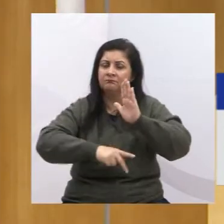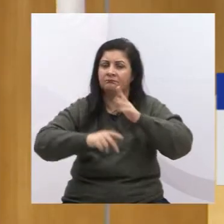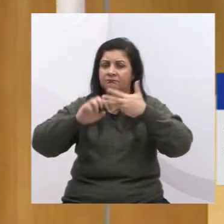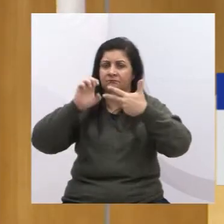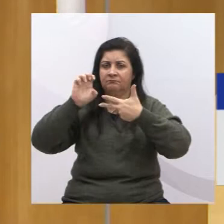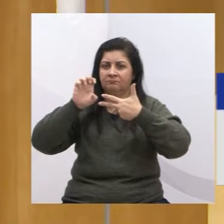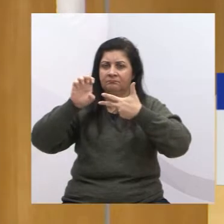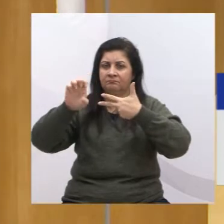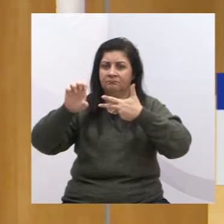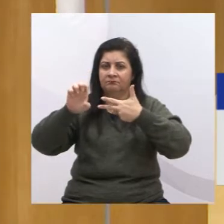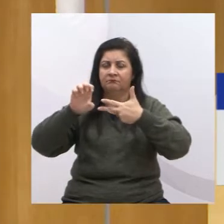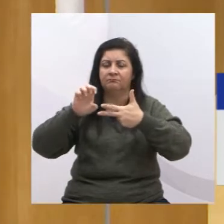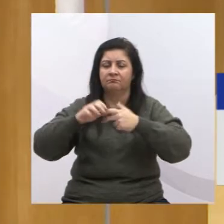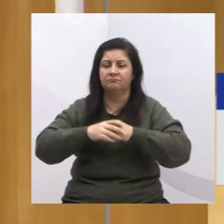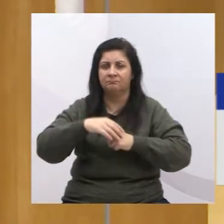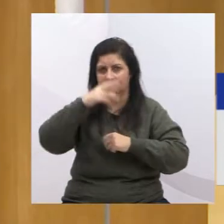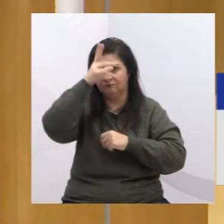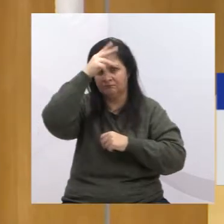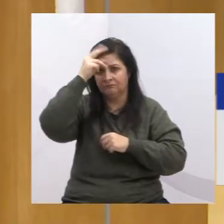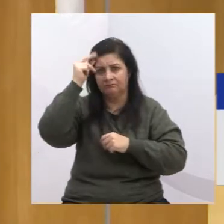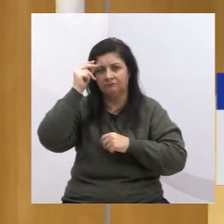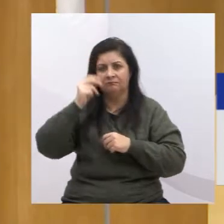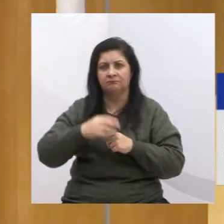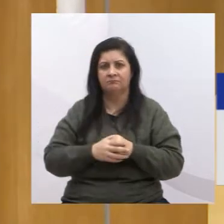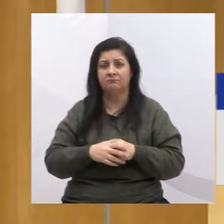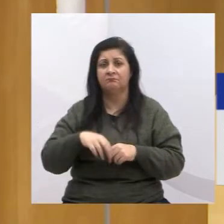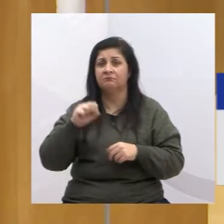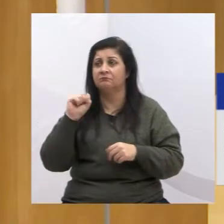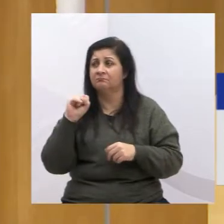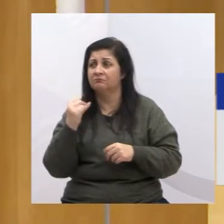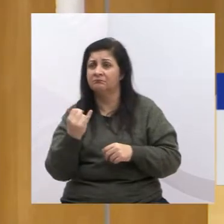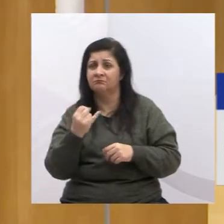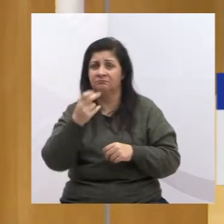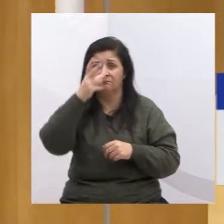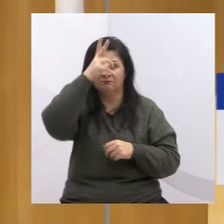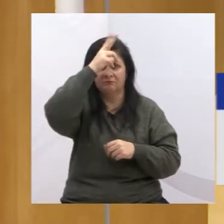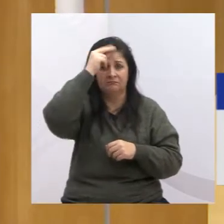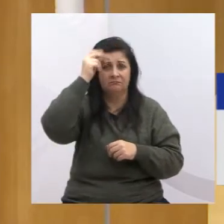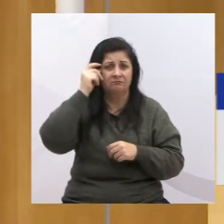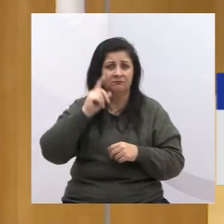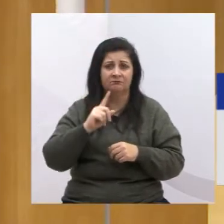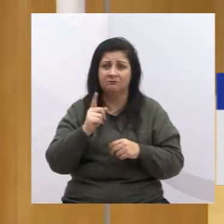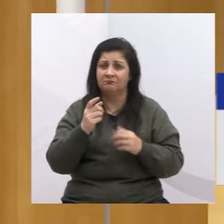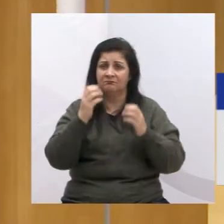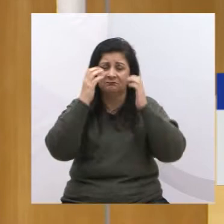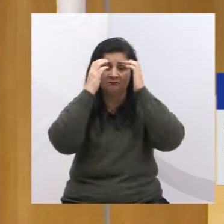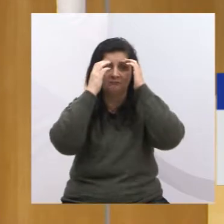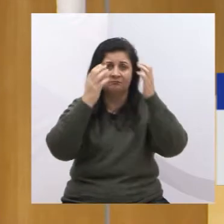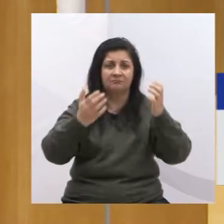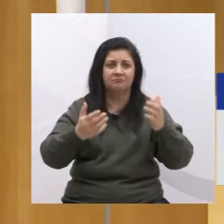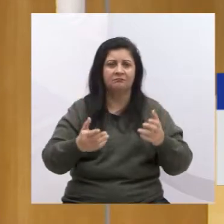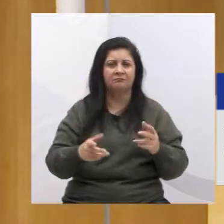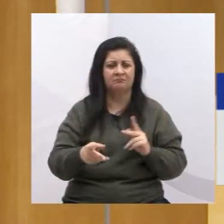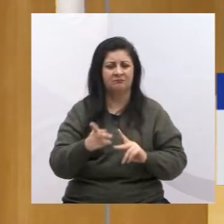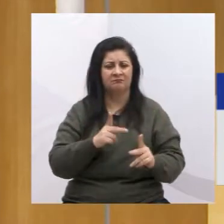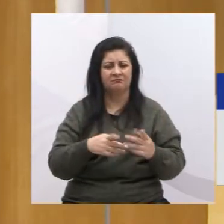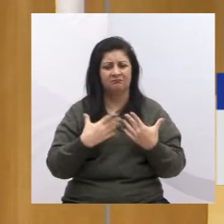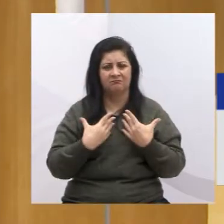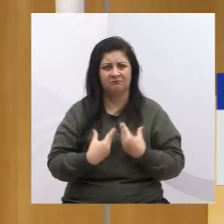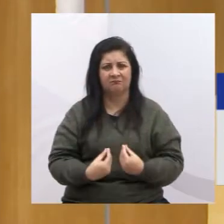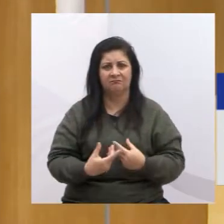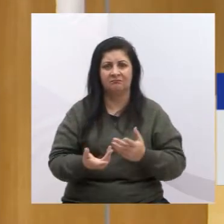Executivo. Se o Poder Executivo não cumprir a parte dele, a população fica